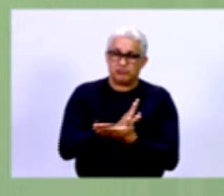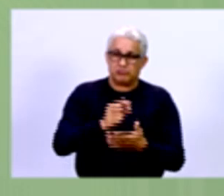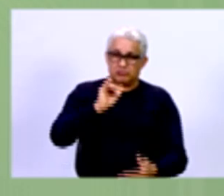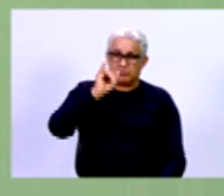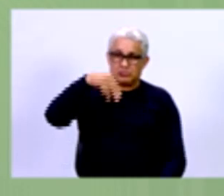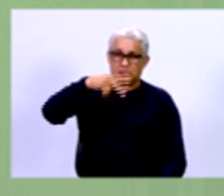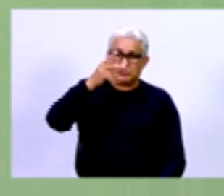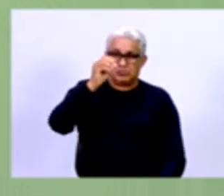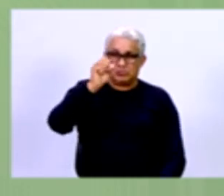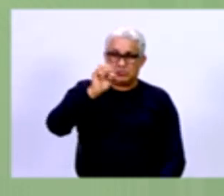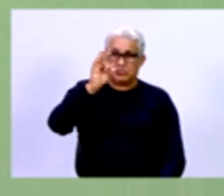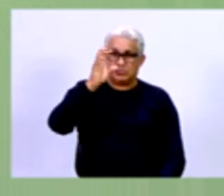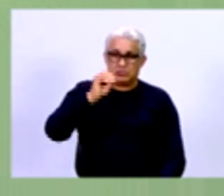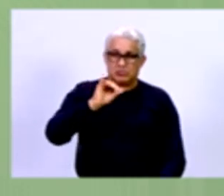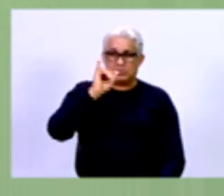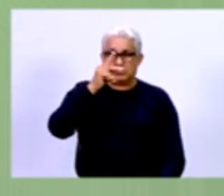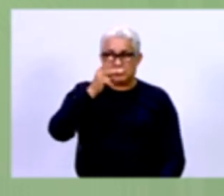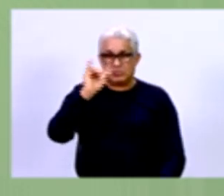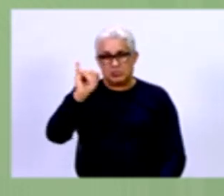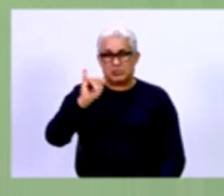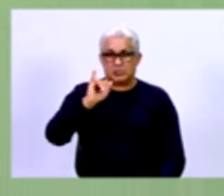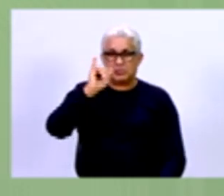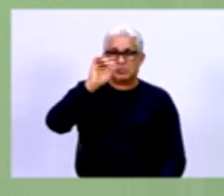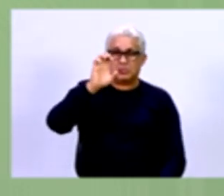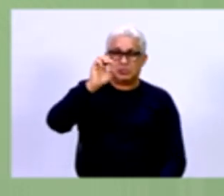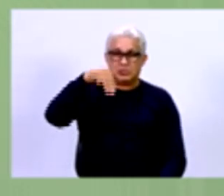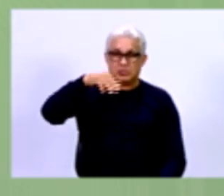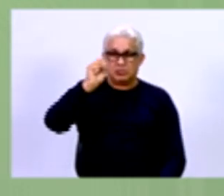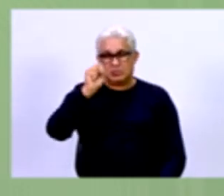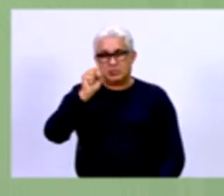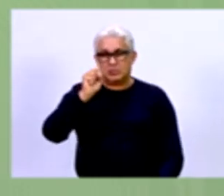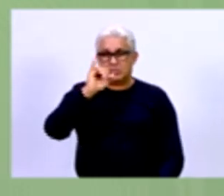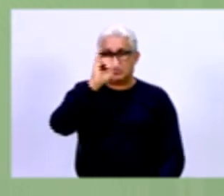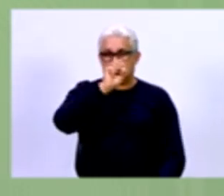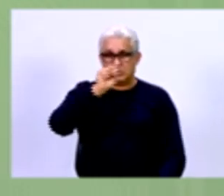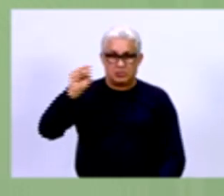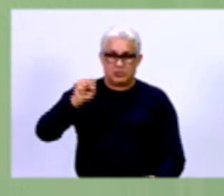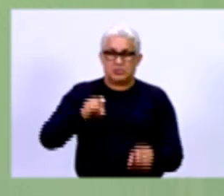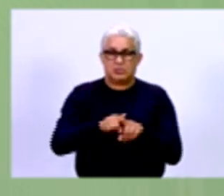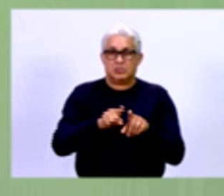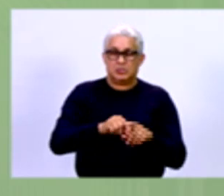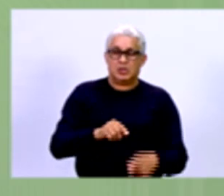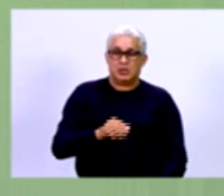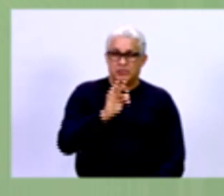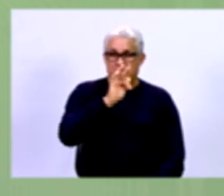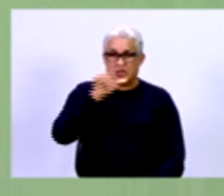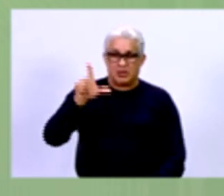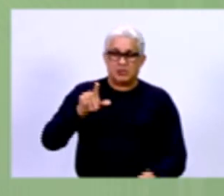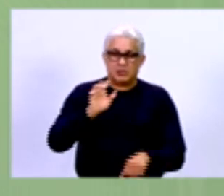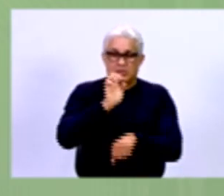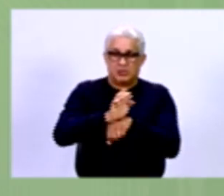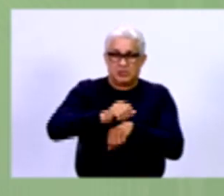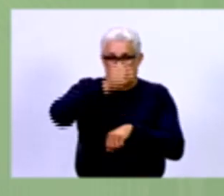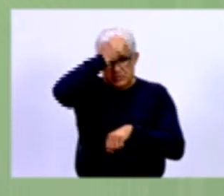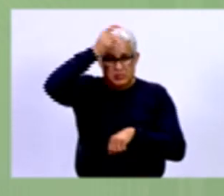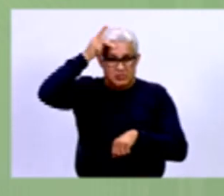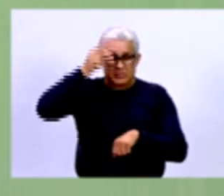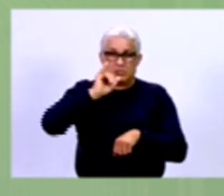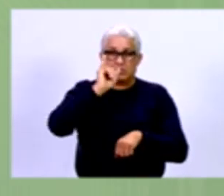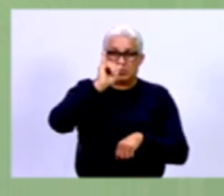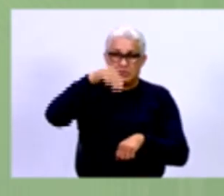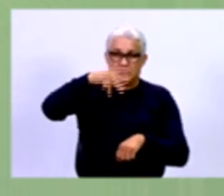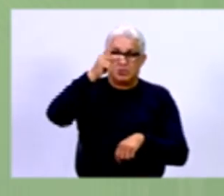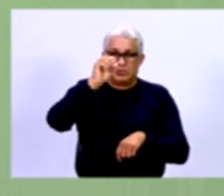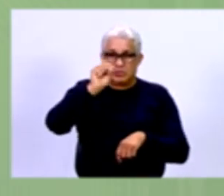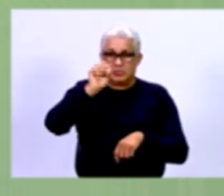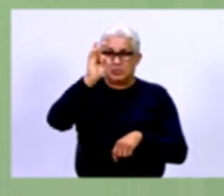preço da mercadoria, o IPI, ICMS, ISS. Esses são impostos federais, estaduais e municipais. No